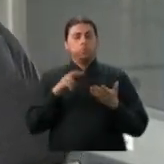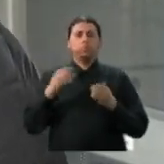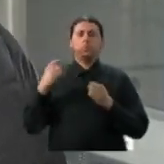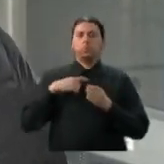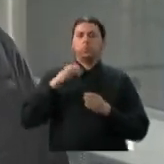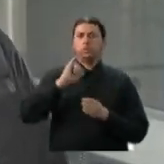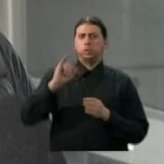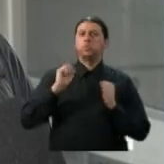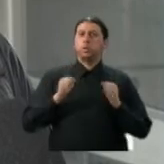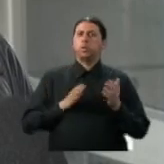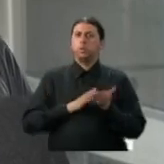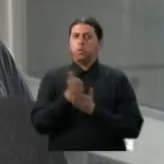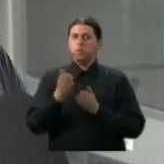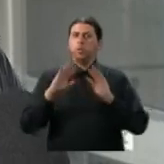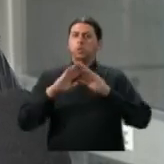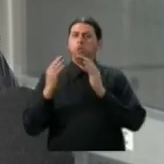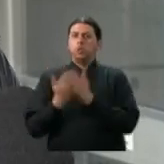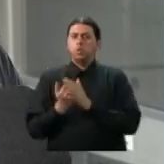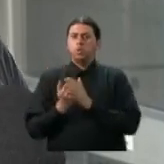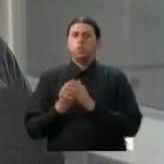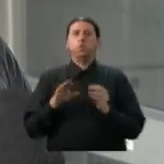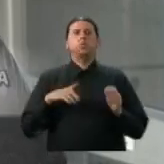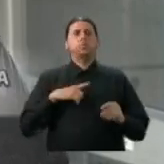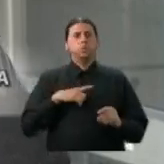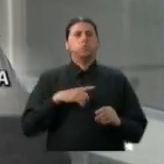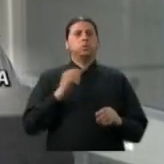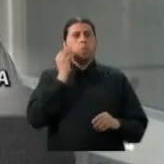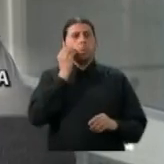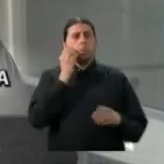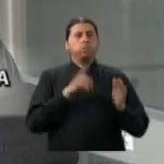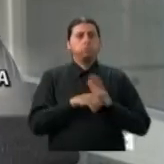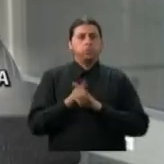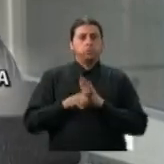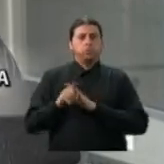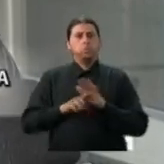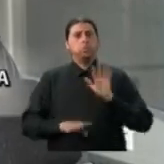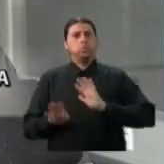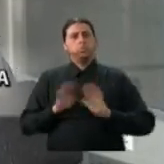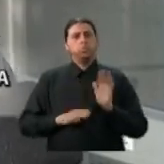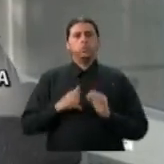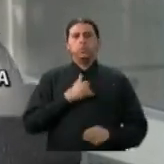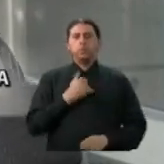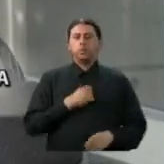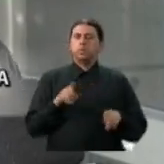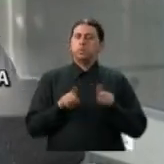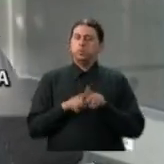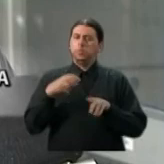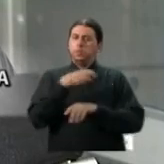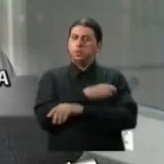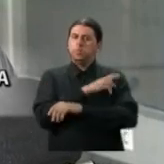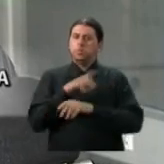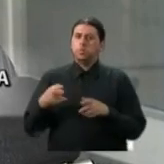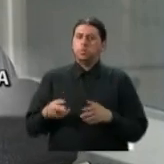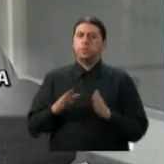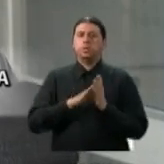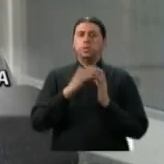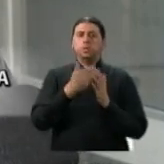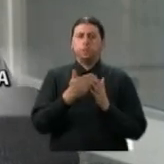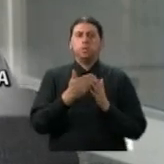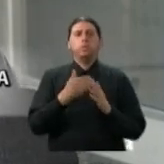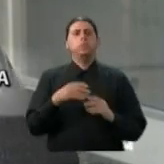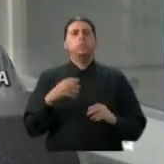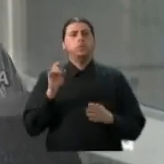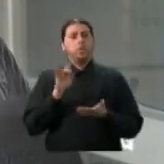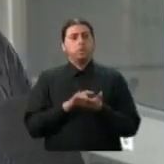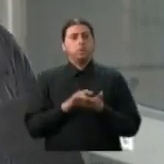a escola. A escola, em posse da carteira, avalia conforme a idade e as vacinas preconizadas no